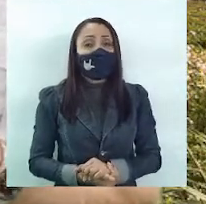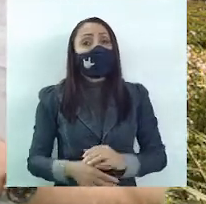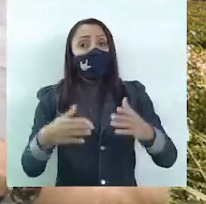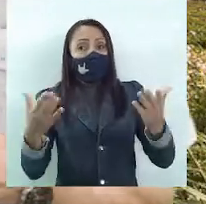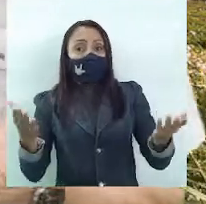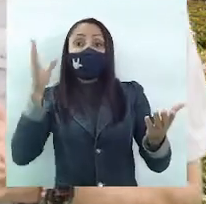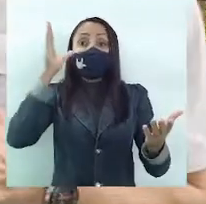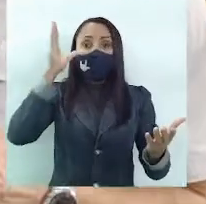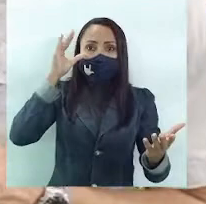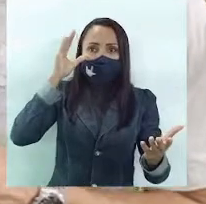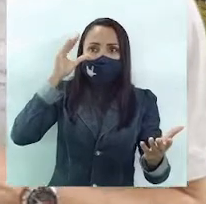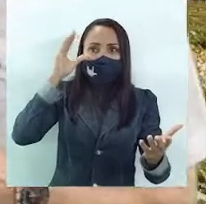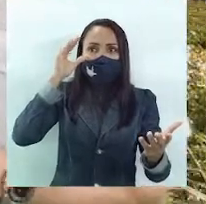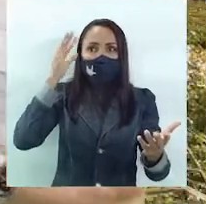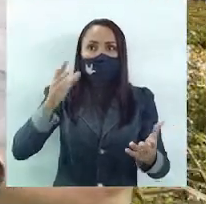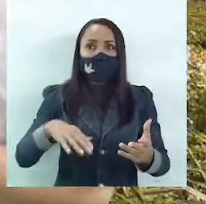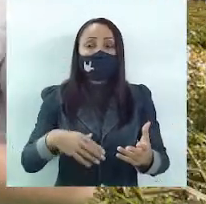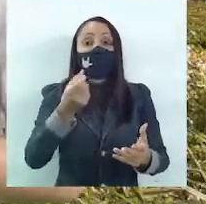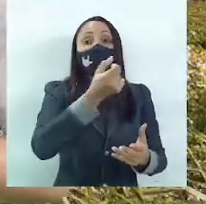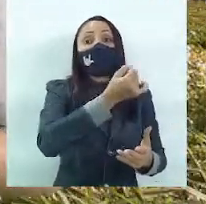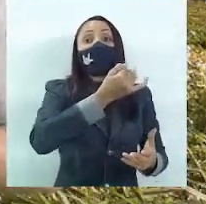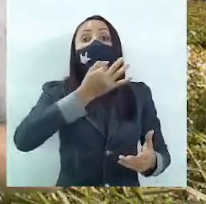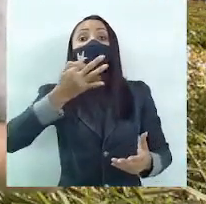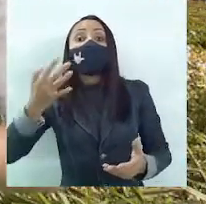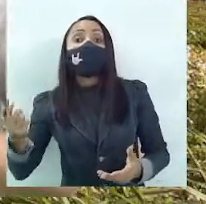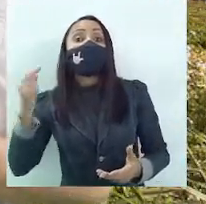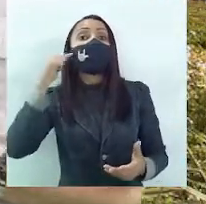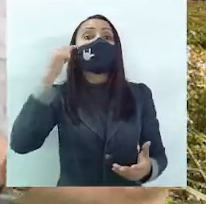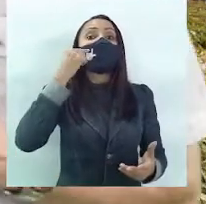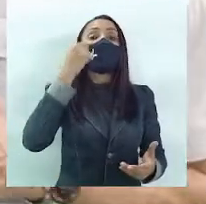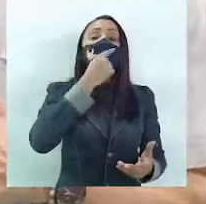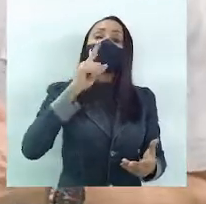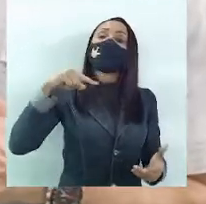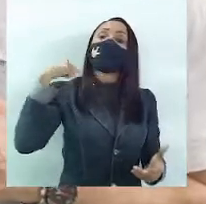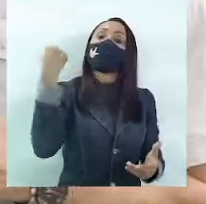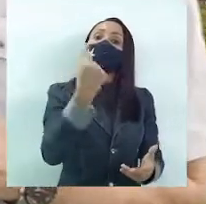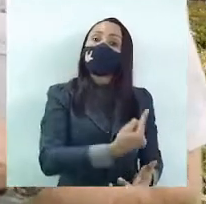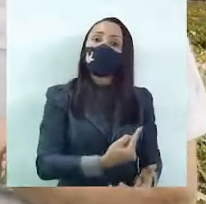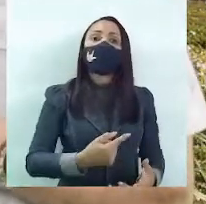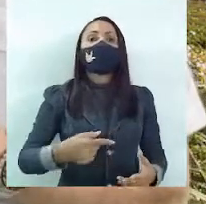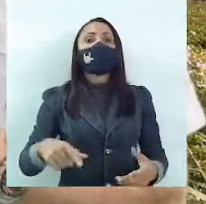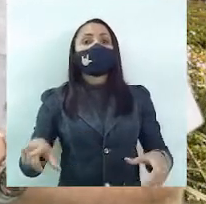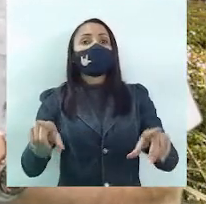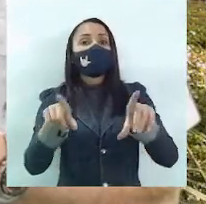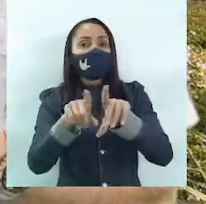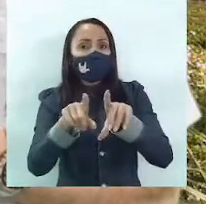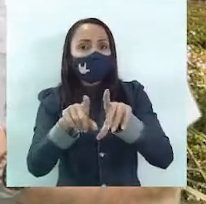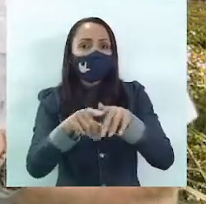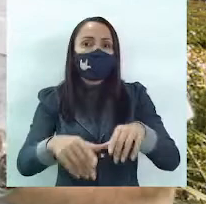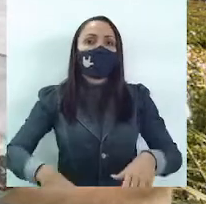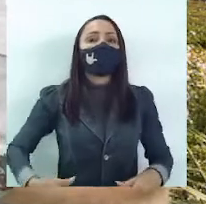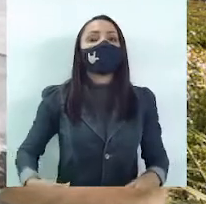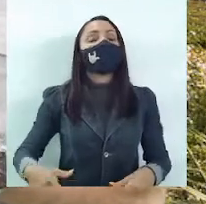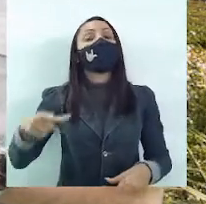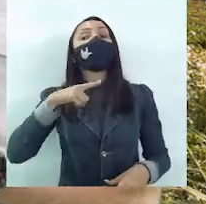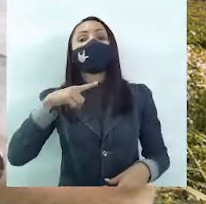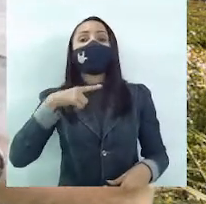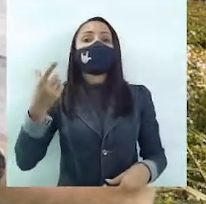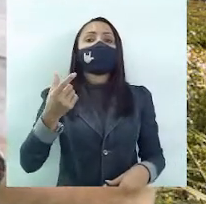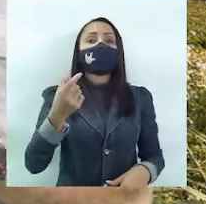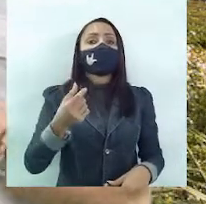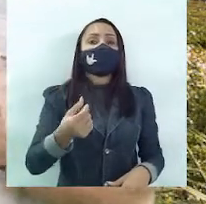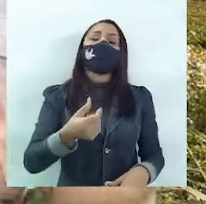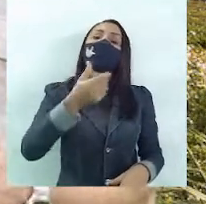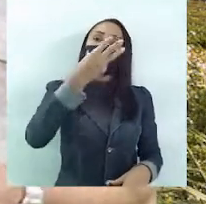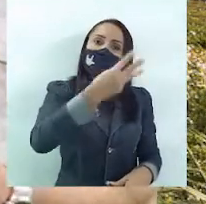curiosidade, né? Gostaria de saber quantos dentes nós temos, nós adultos, quantos dentes nós temos? Atenção, vamos ver agora.